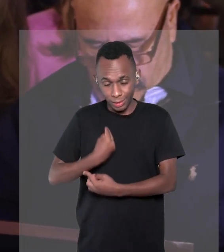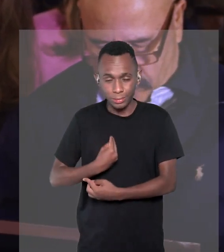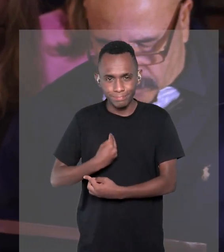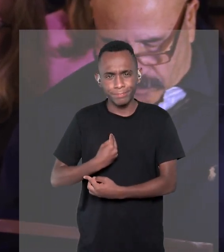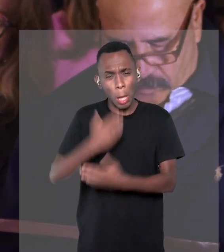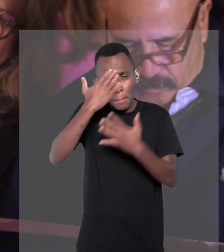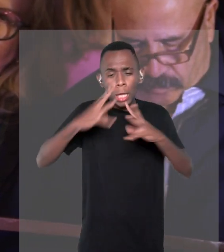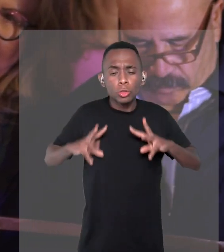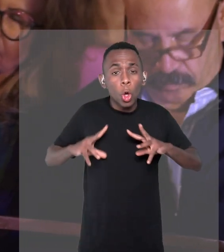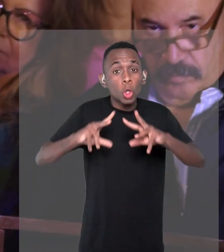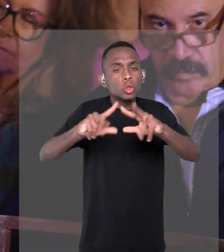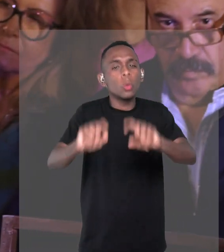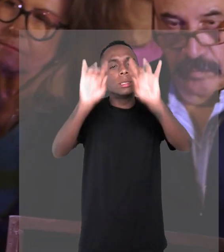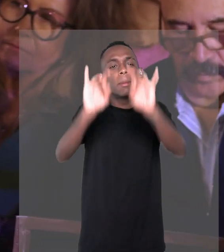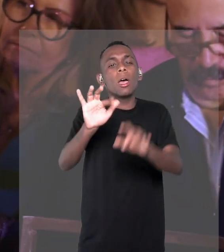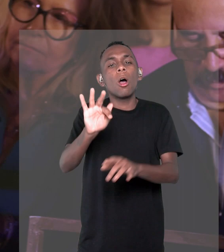essa edição do Sempre um Papo.